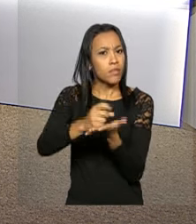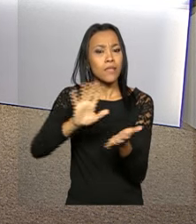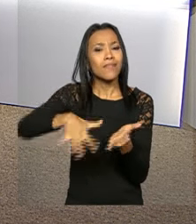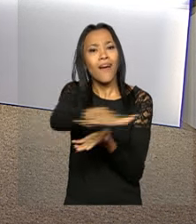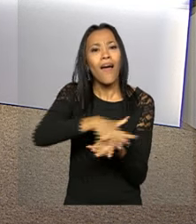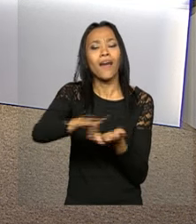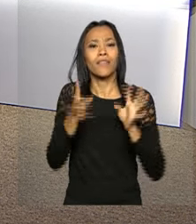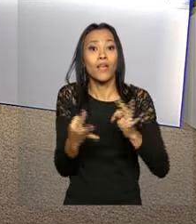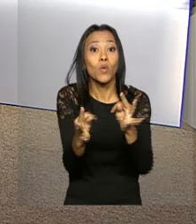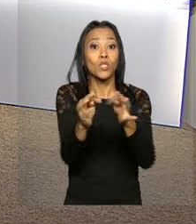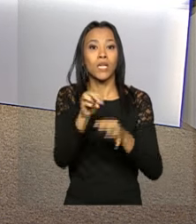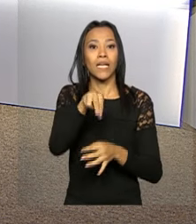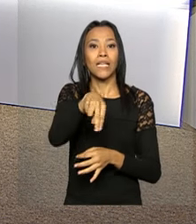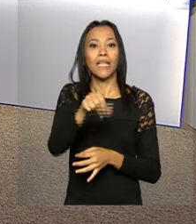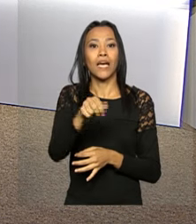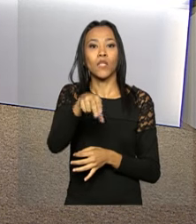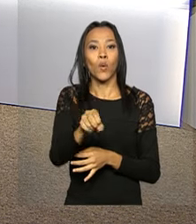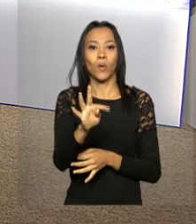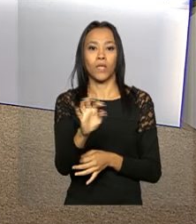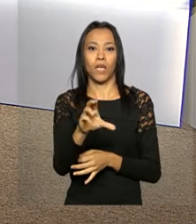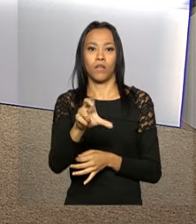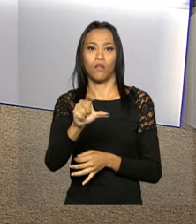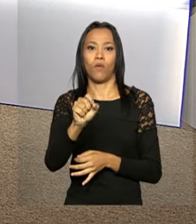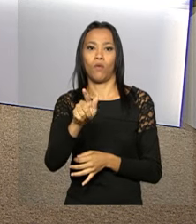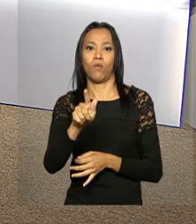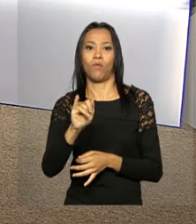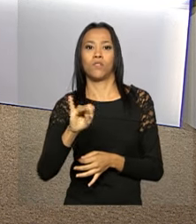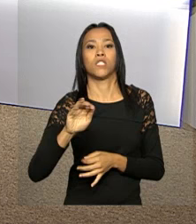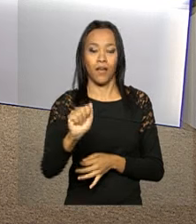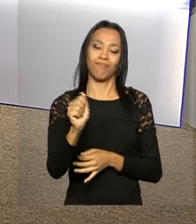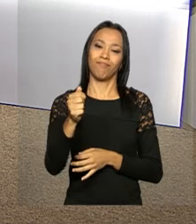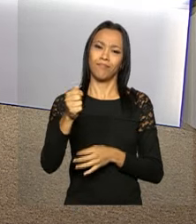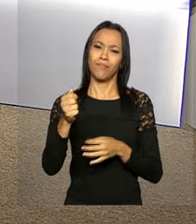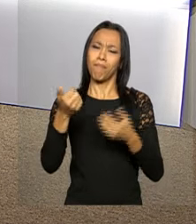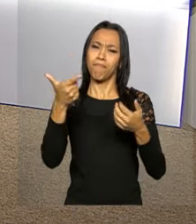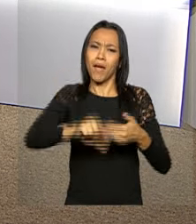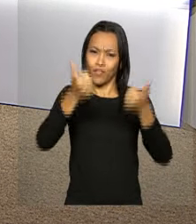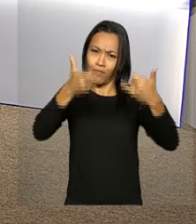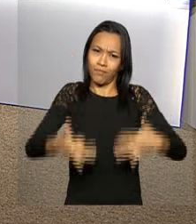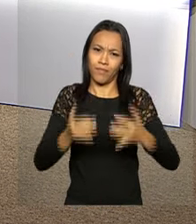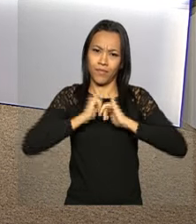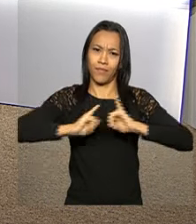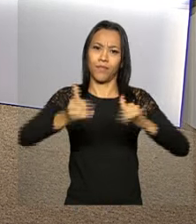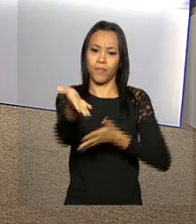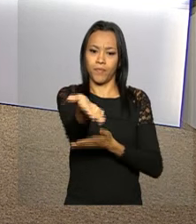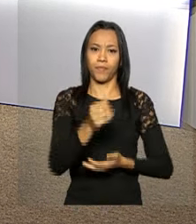na área de nanotecnologia. Ana Gabriela Sales traz as informações informações dessa parceria.